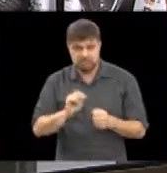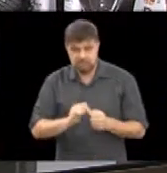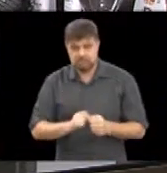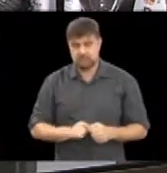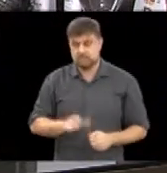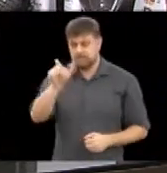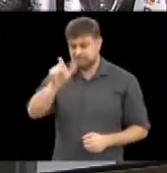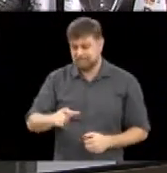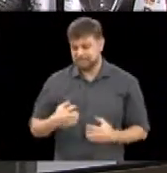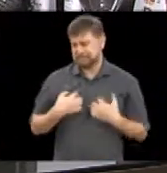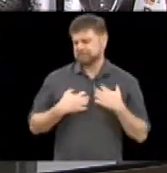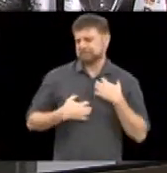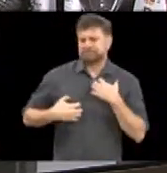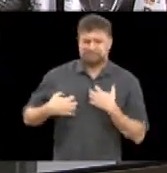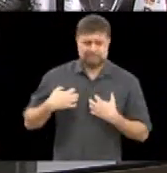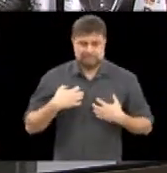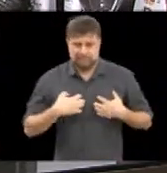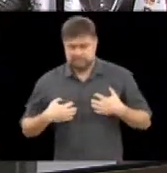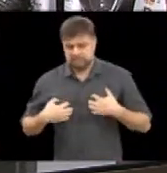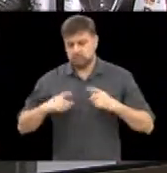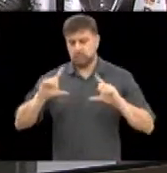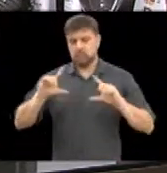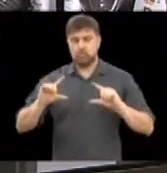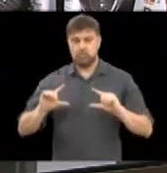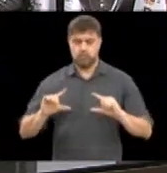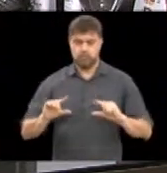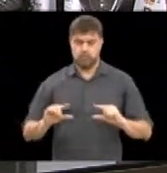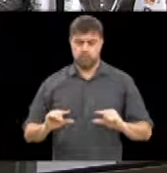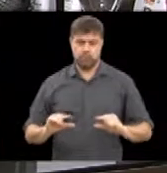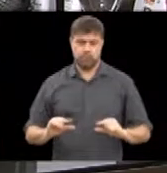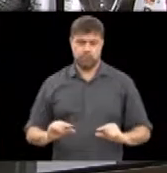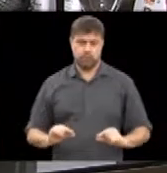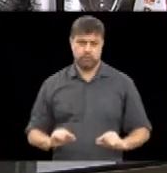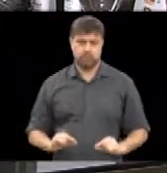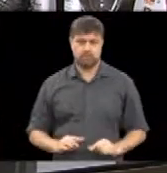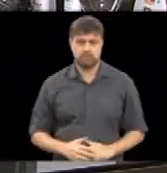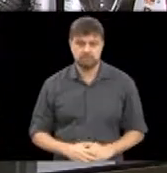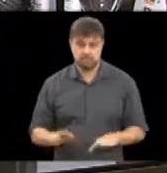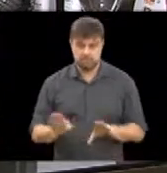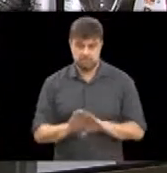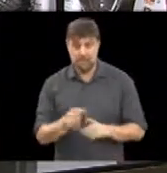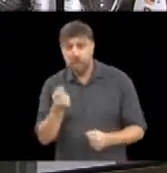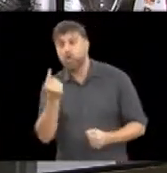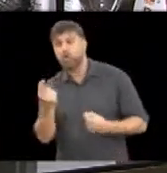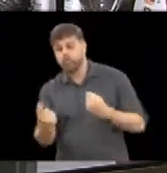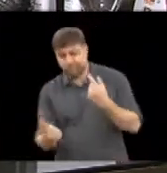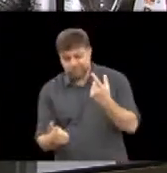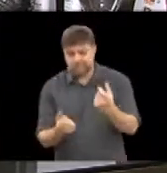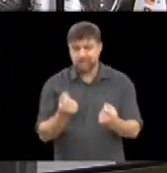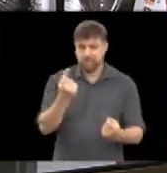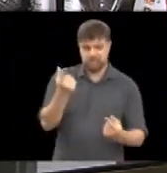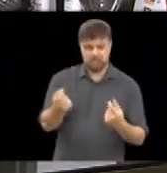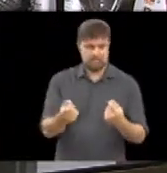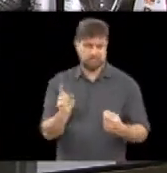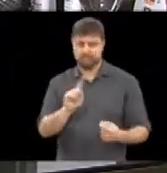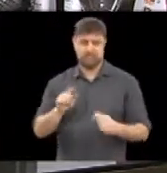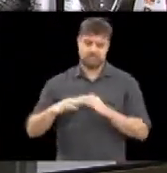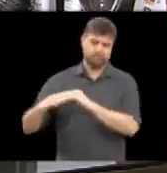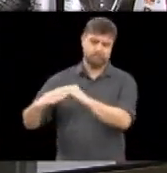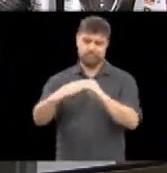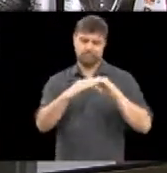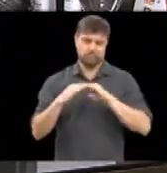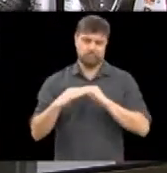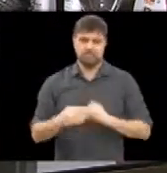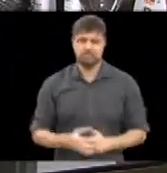na diminuição desses sintomas, entendeu? Muito, o paciente que zera. Mas também isso é muito variável de um para